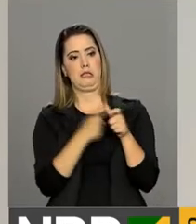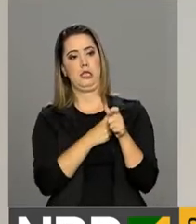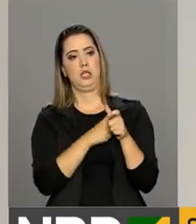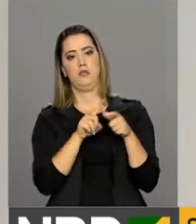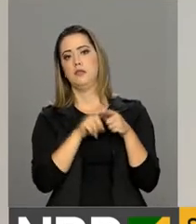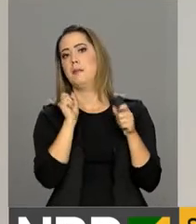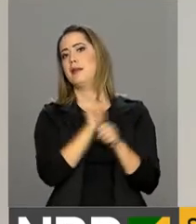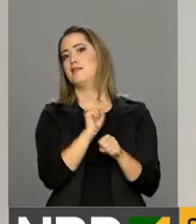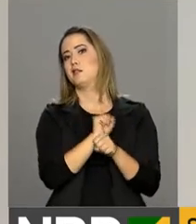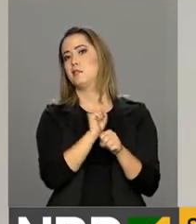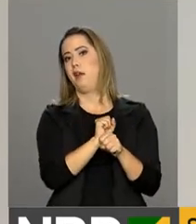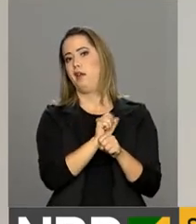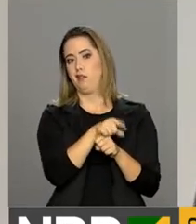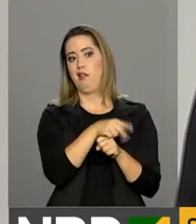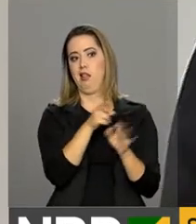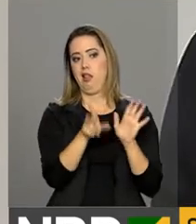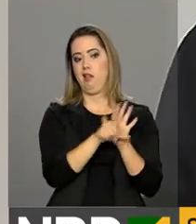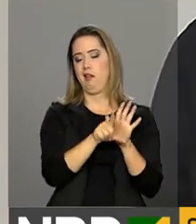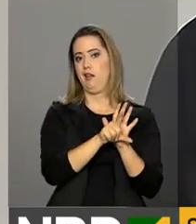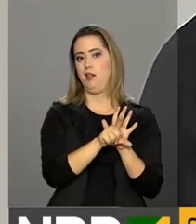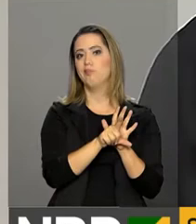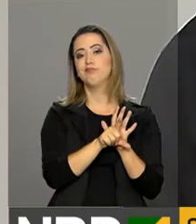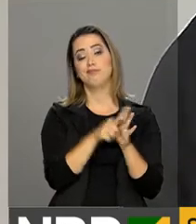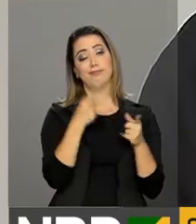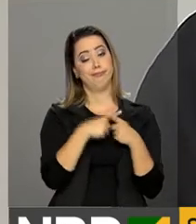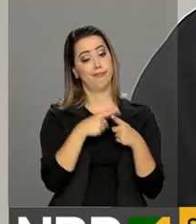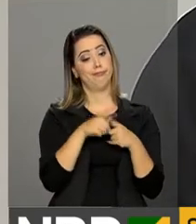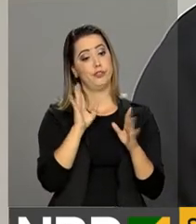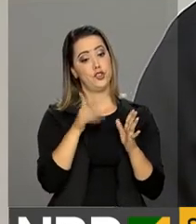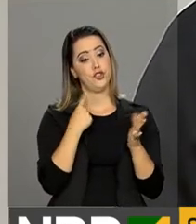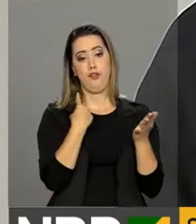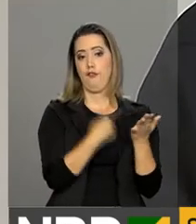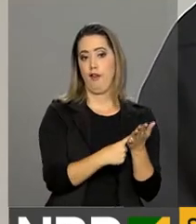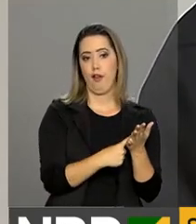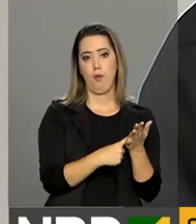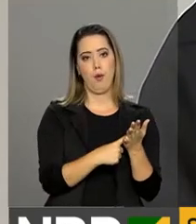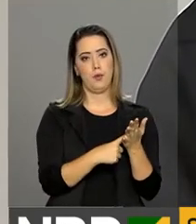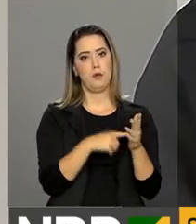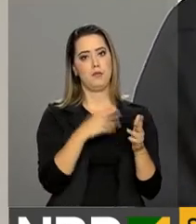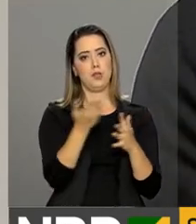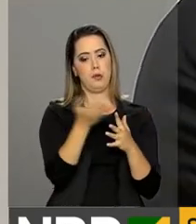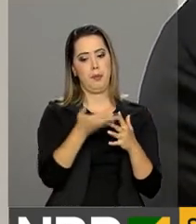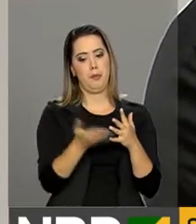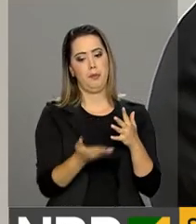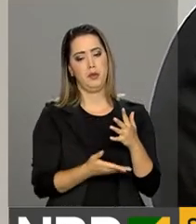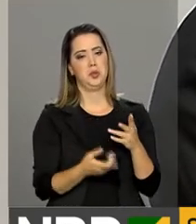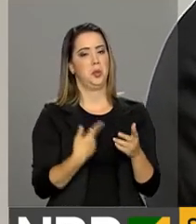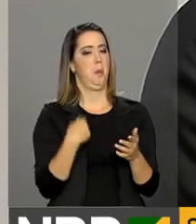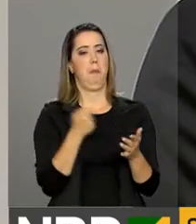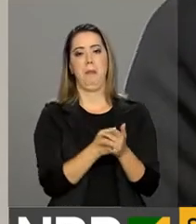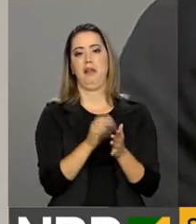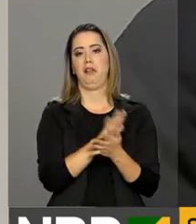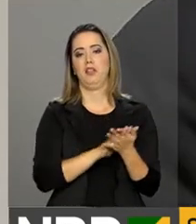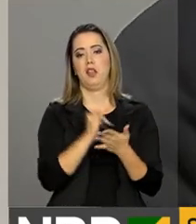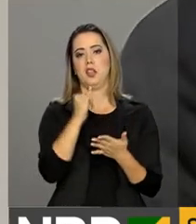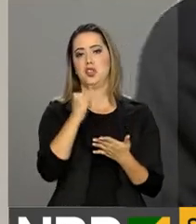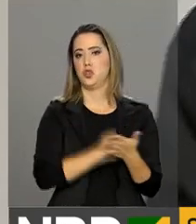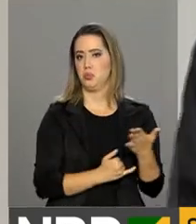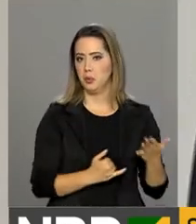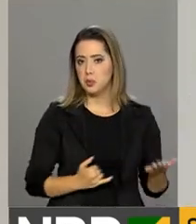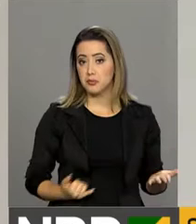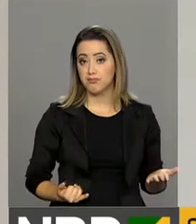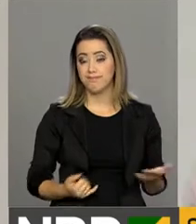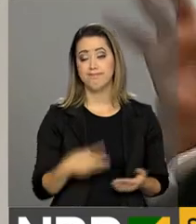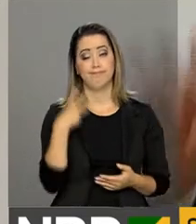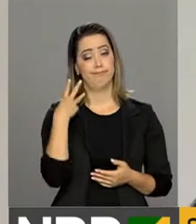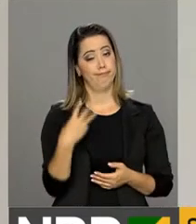sobre ficar esperando também não paga o tributo porque já que vai aderir ao refinanciamento não vou pagar tributo isso aconteceu nestes últimos